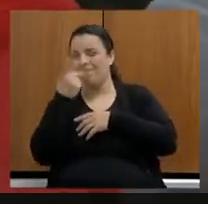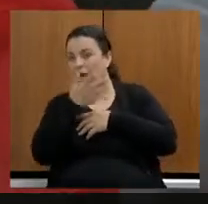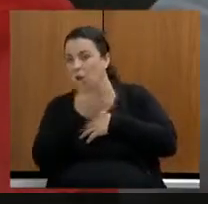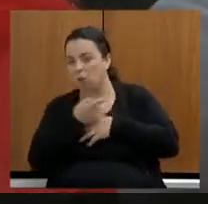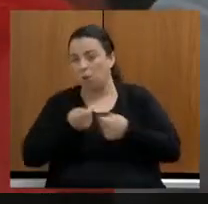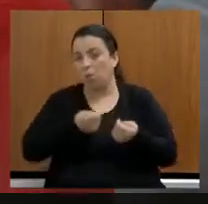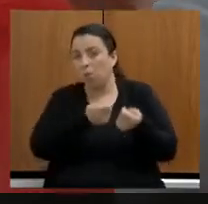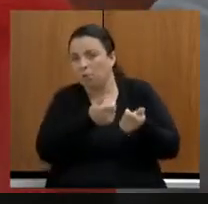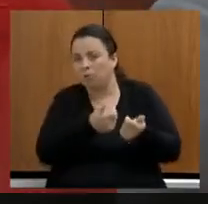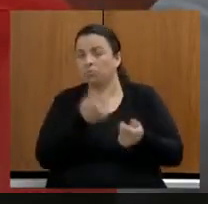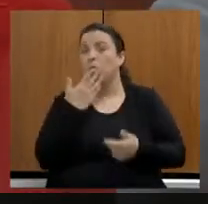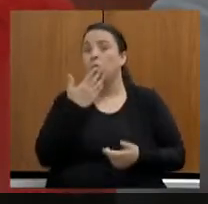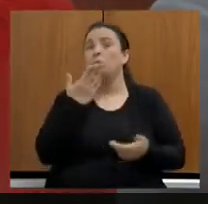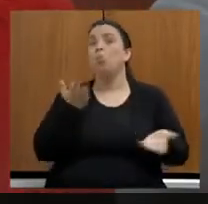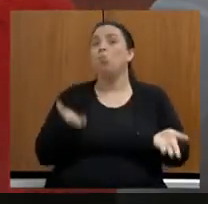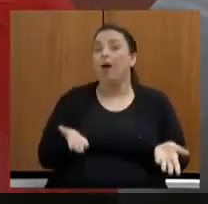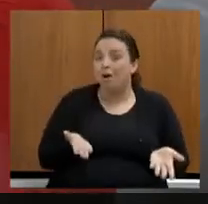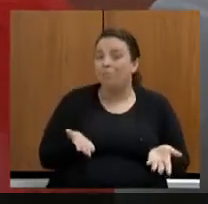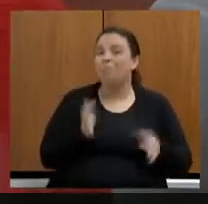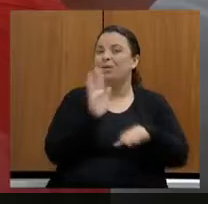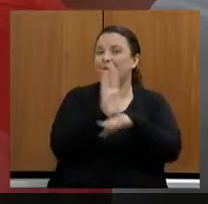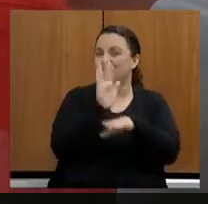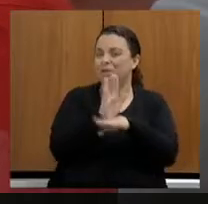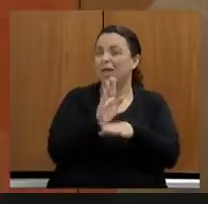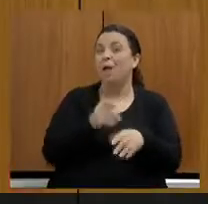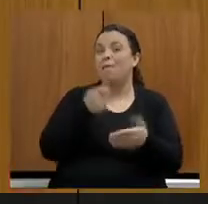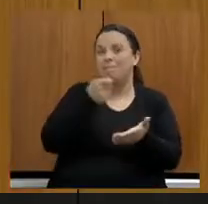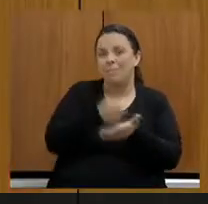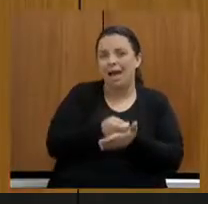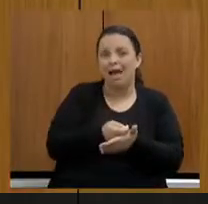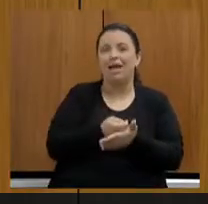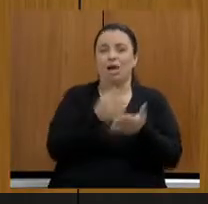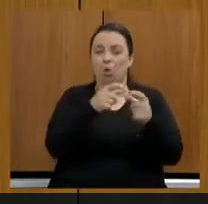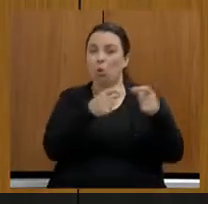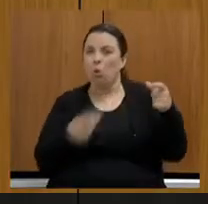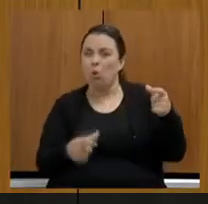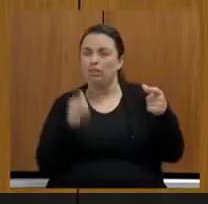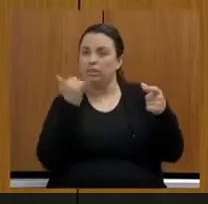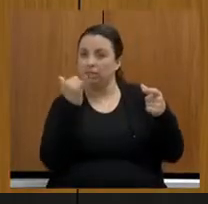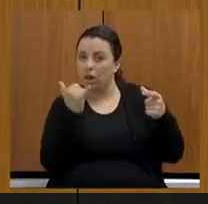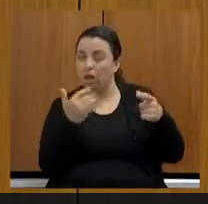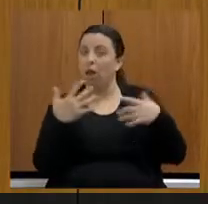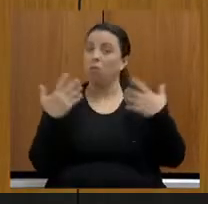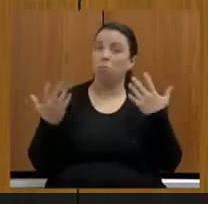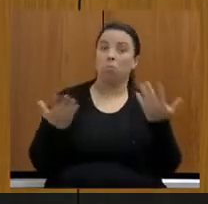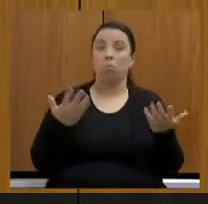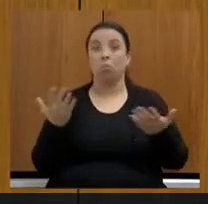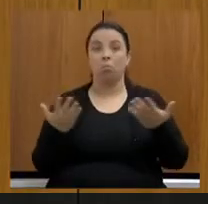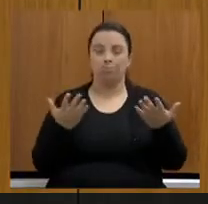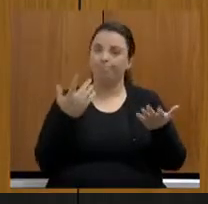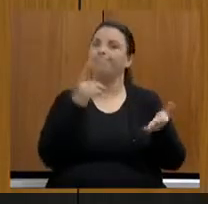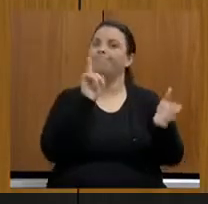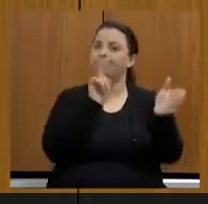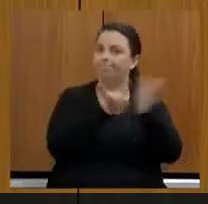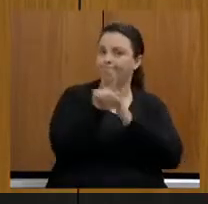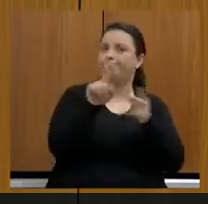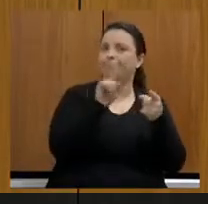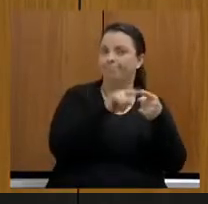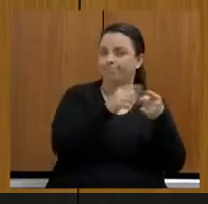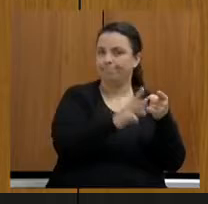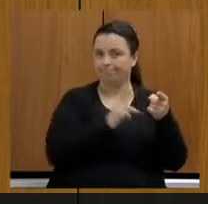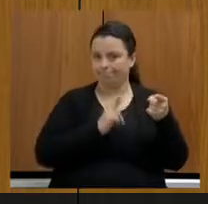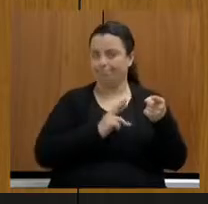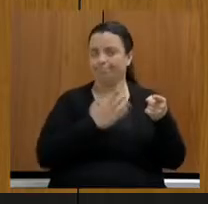ajudar a pagar conta de telefone da professora na sua casa essa é a minha primeira pergunta a